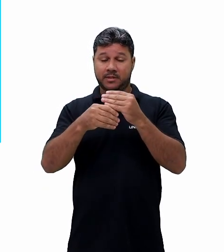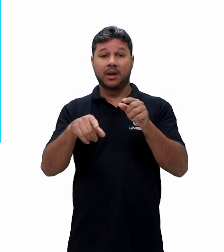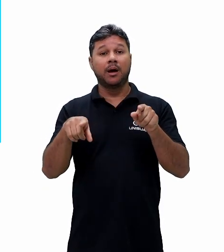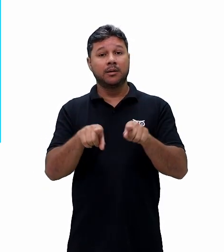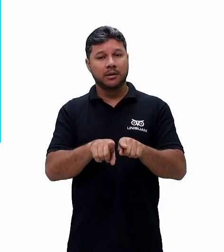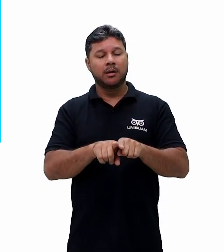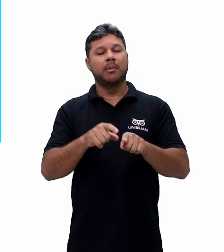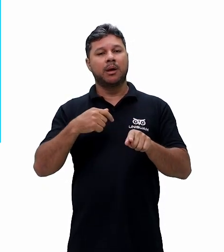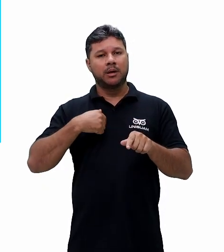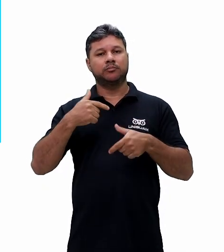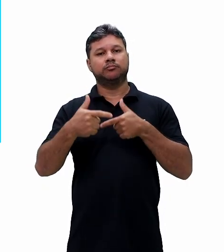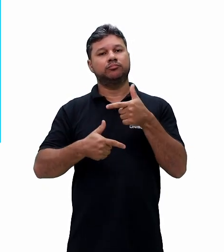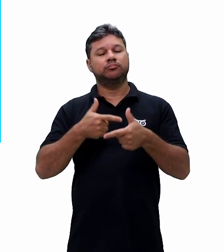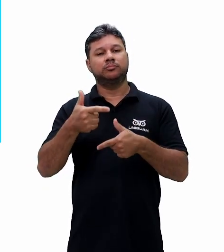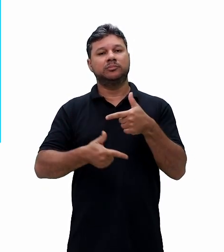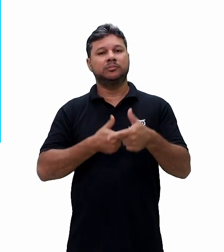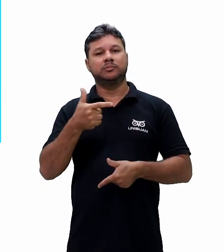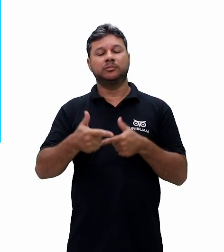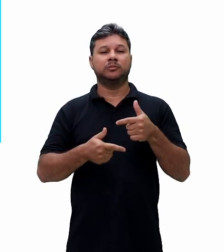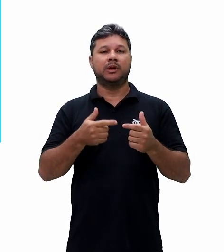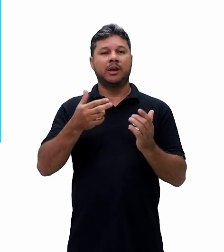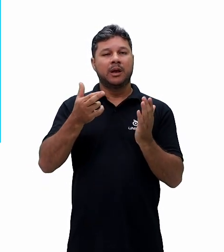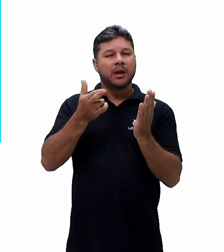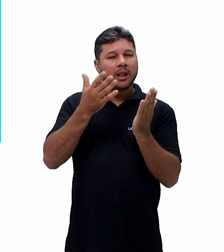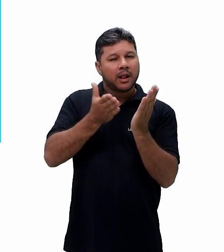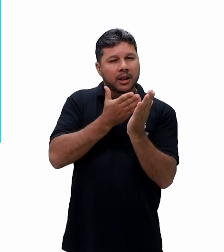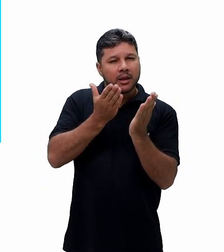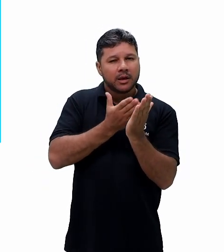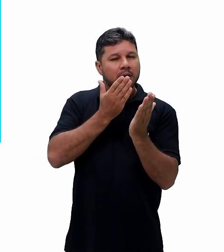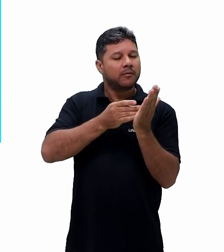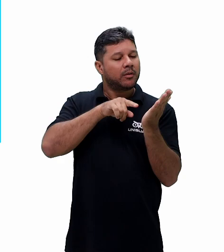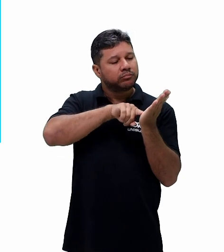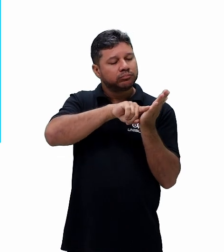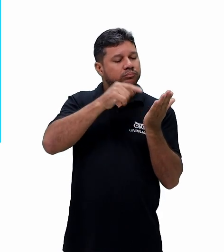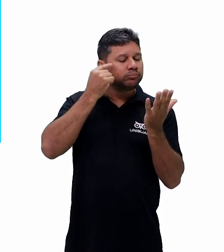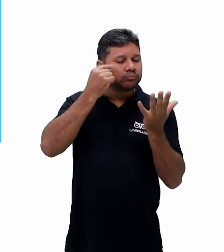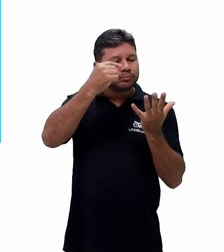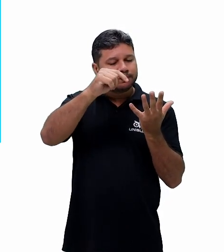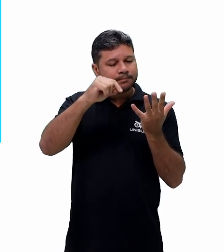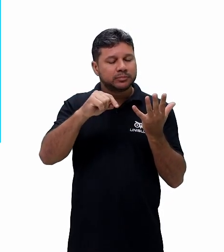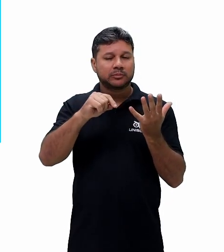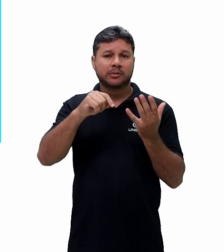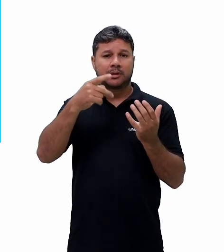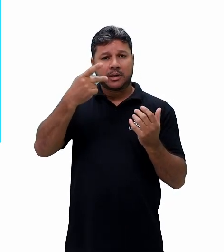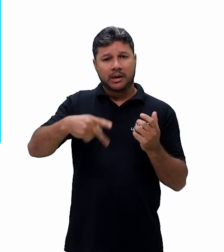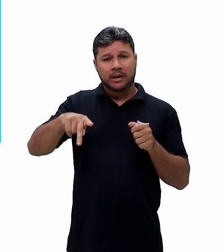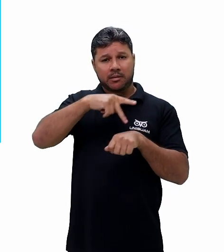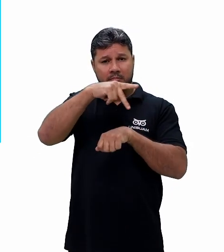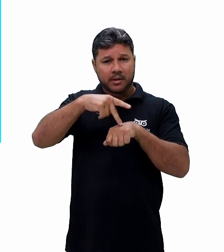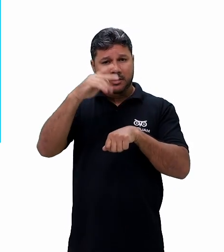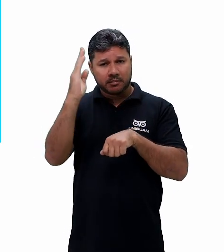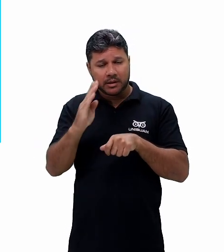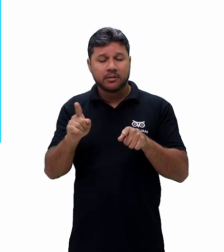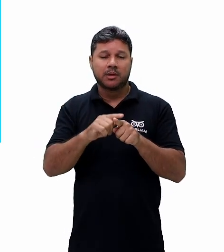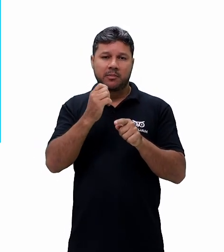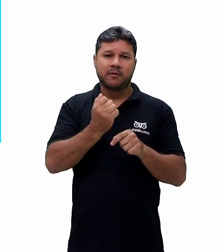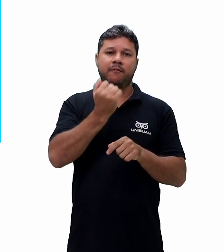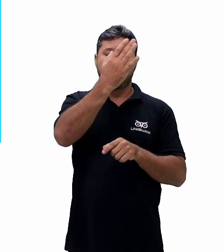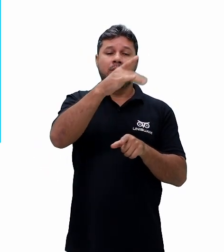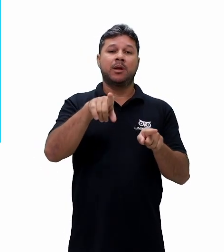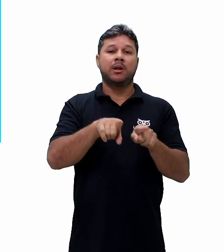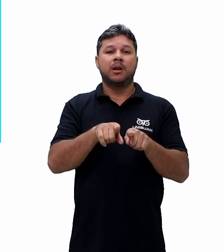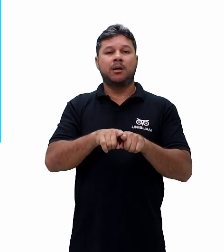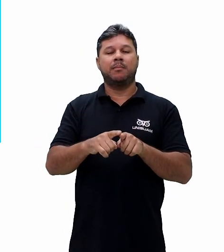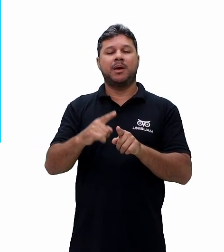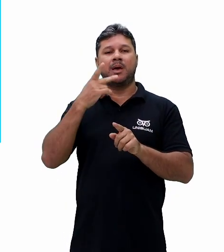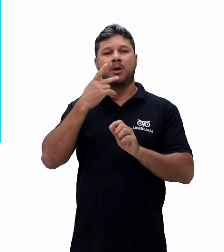Complementarmente, eu também exerço a função de revisor de alguns periódicos nacionais e internacionais e de